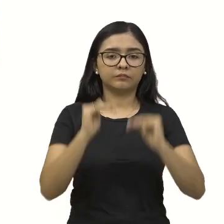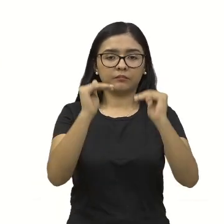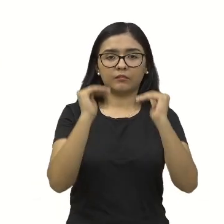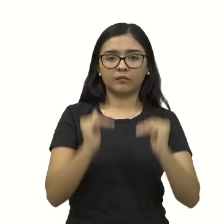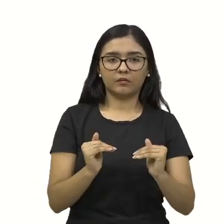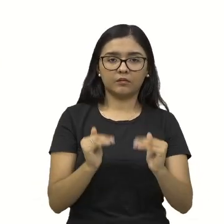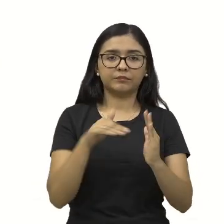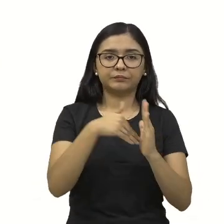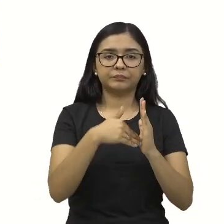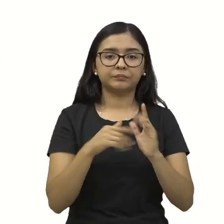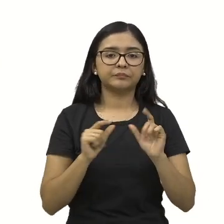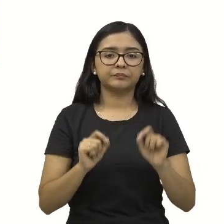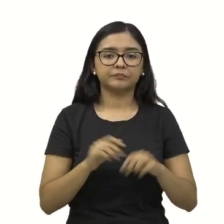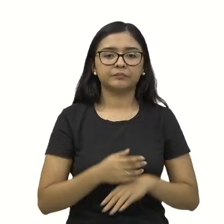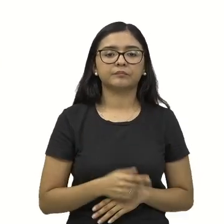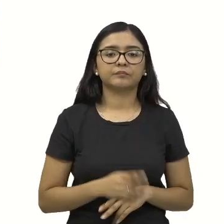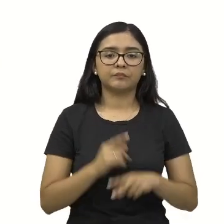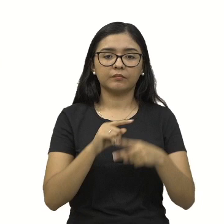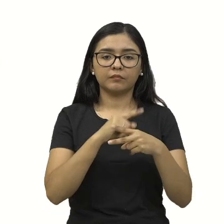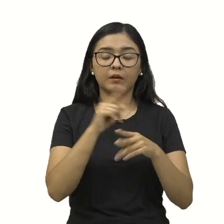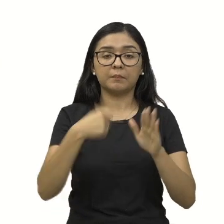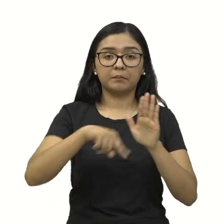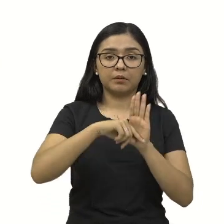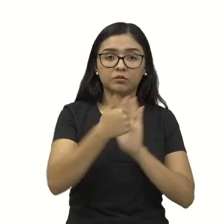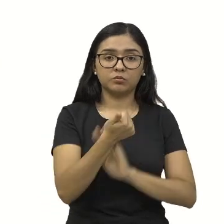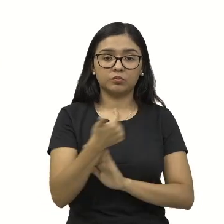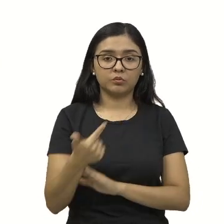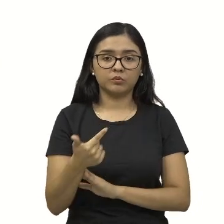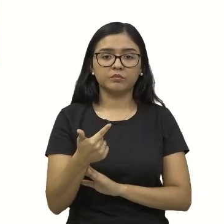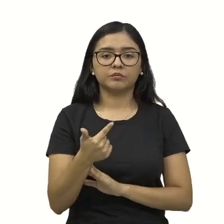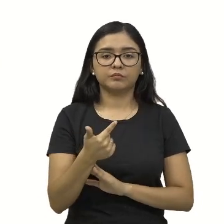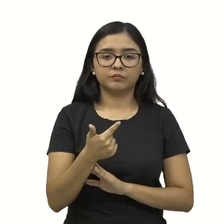linha, menos 12.